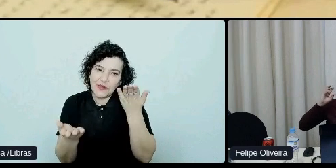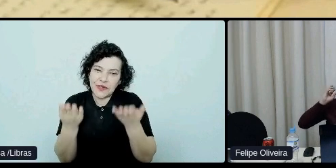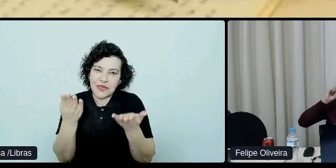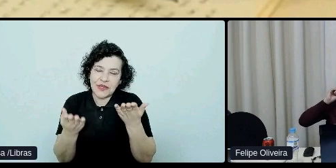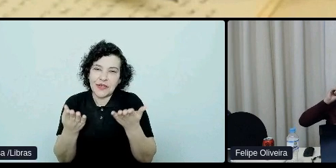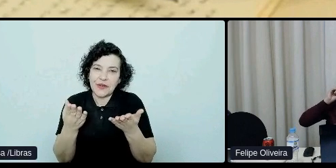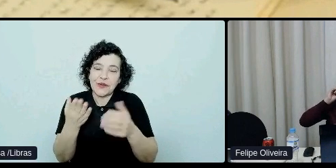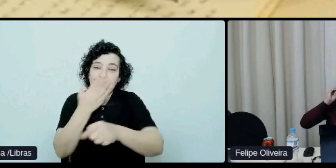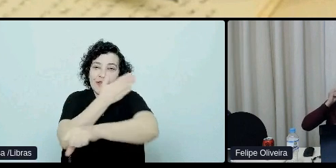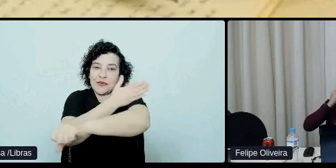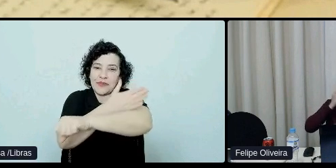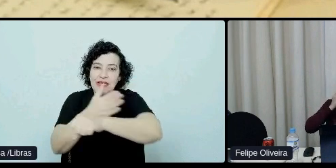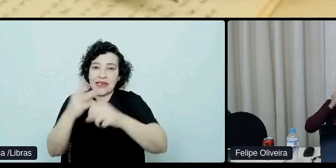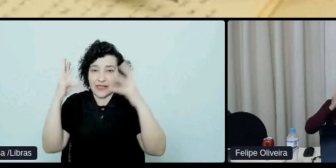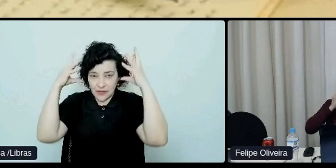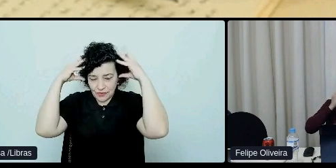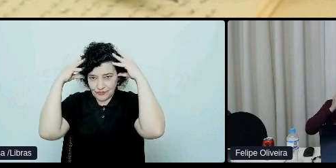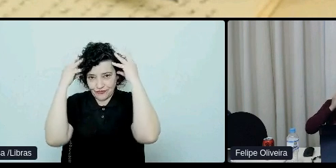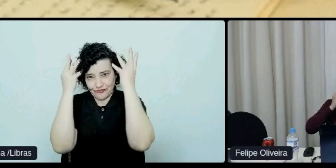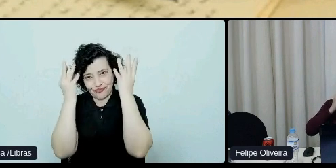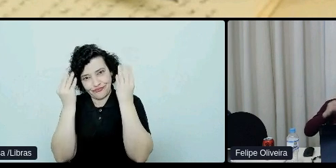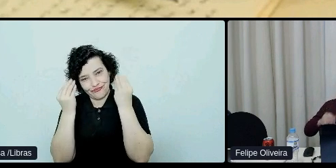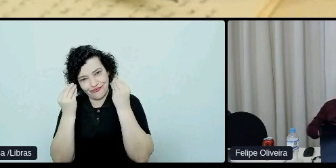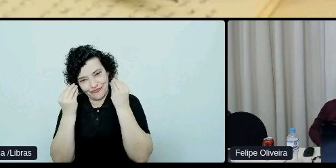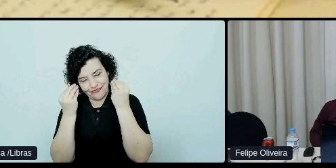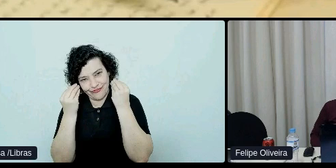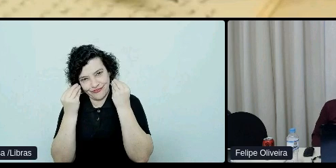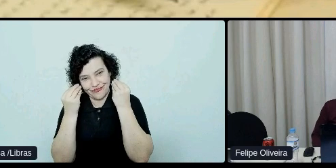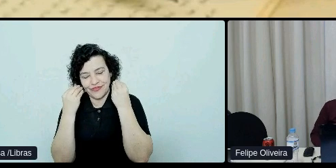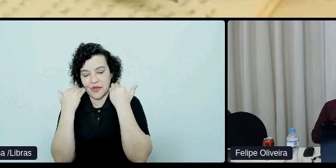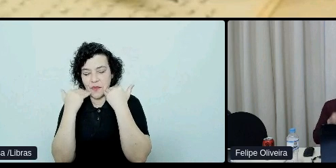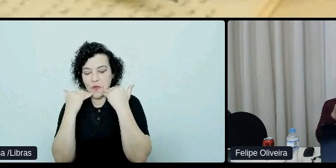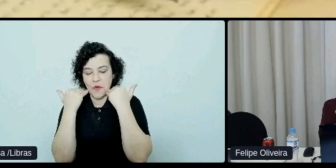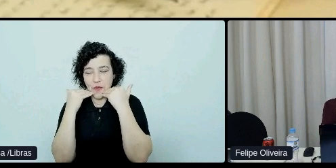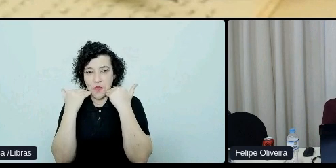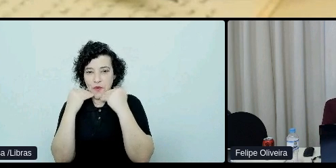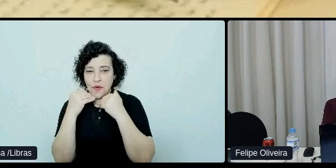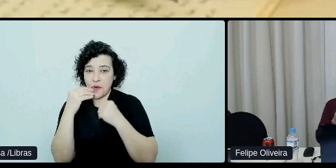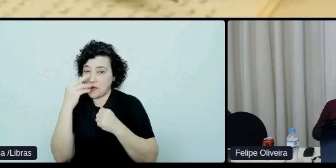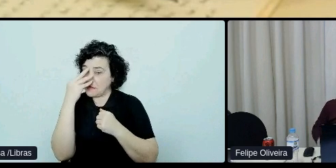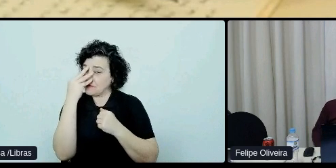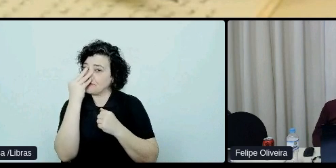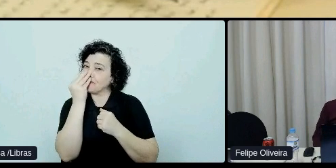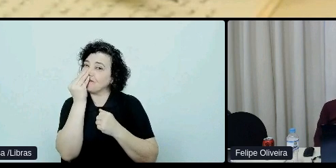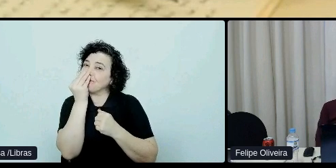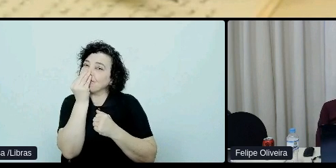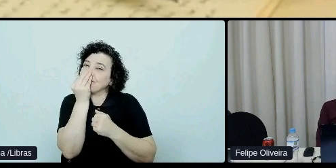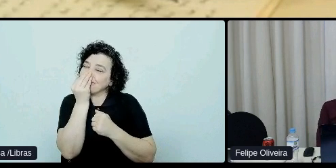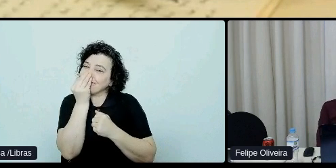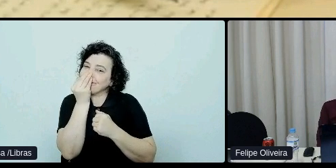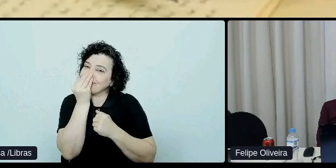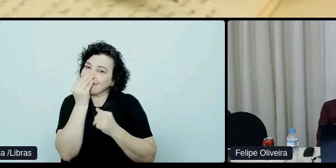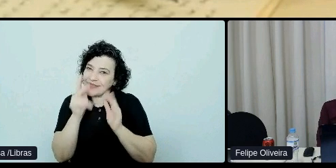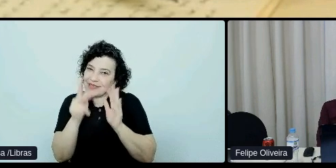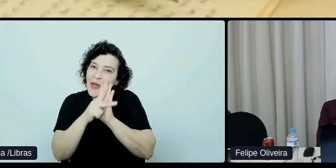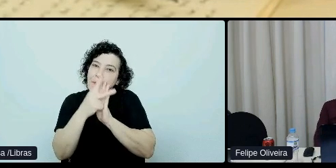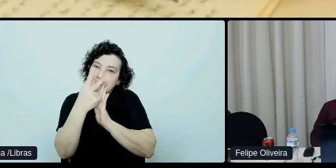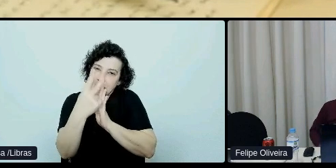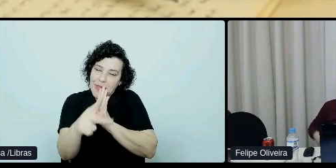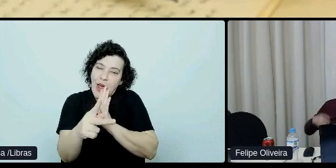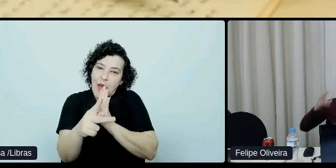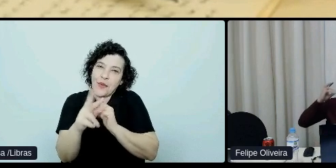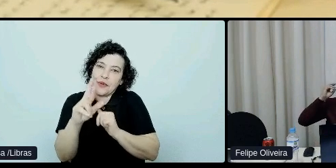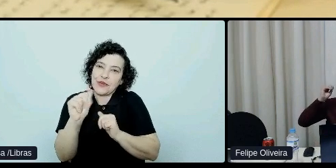orelhinhas caídas quase na altura da boca, nariz achatado, como todo Shih Tzu, e